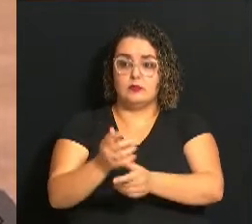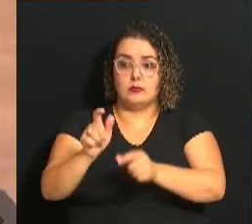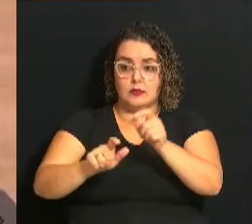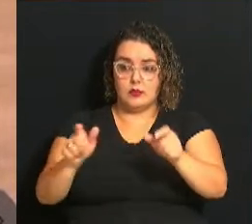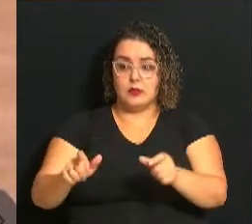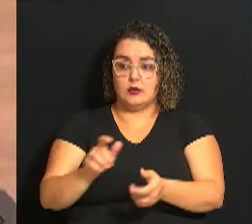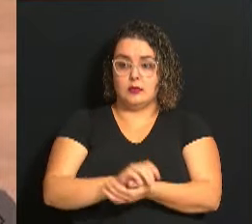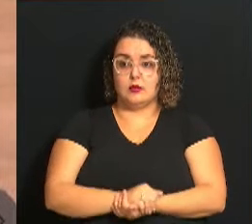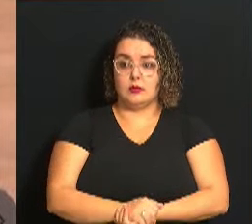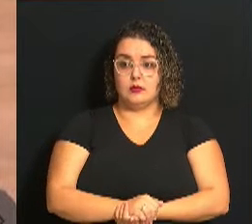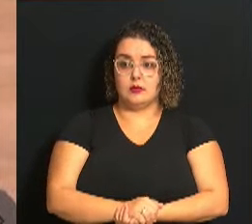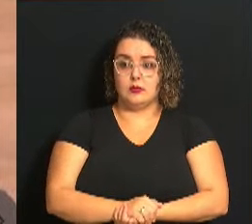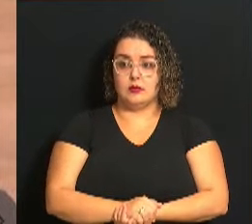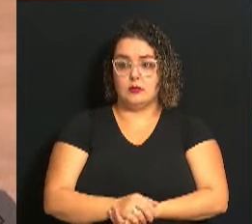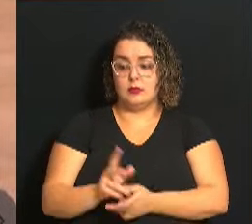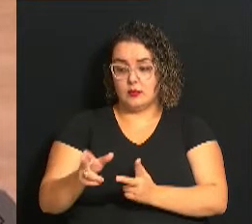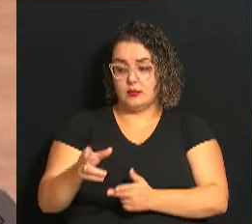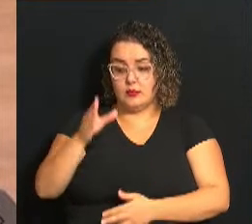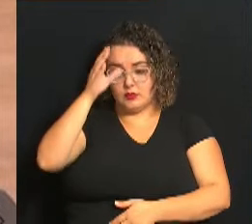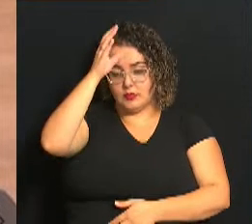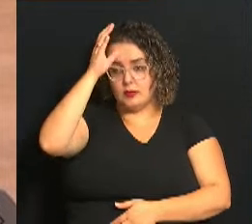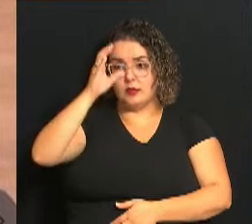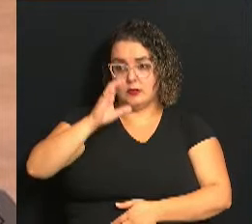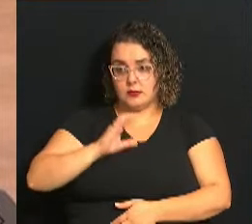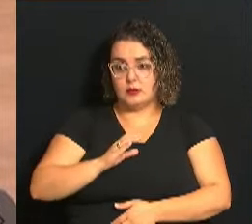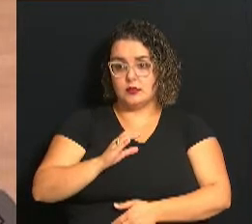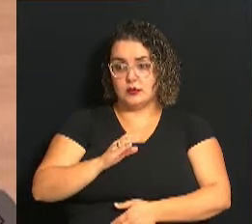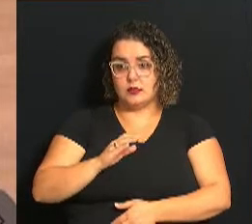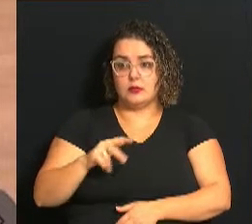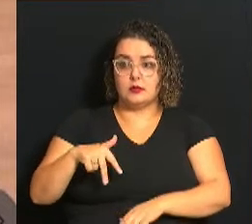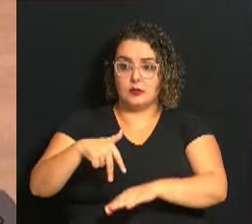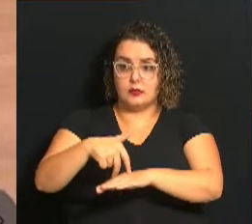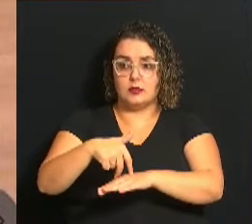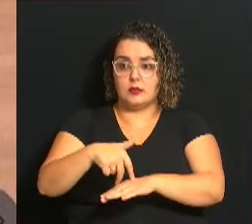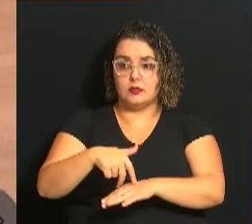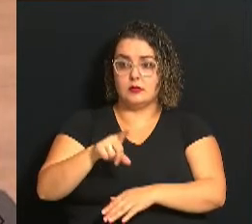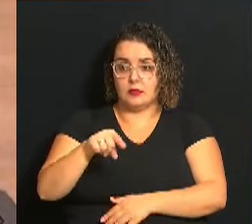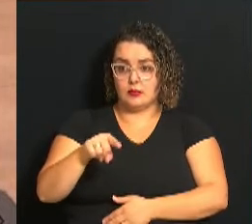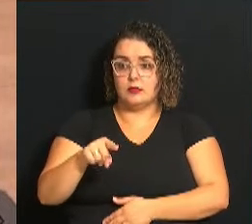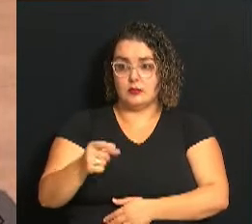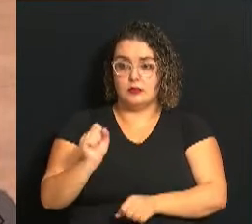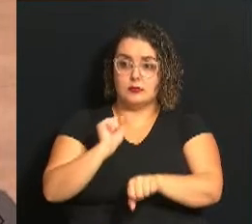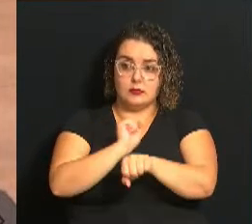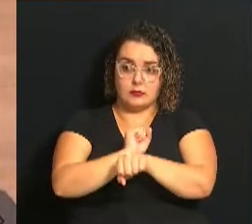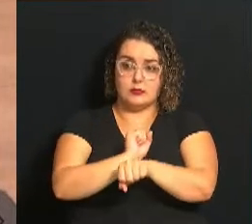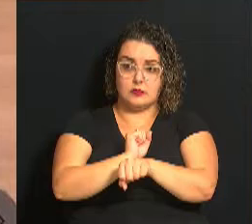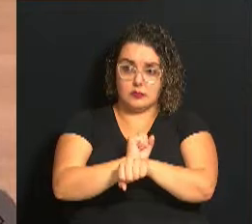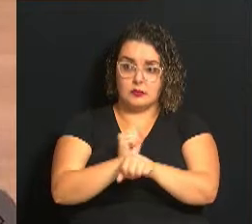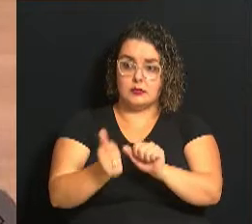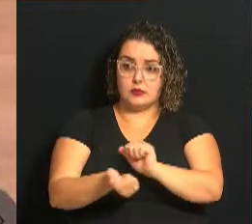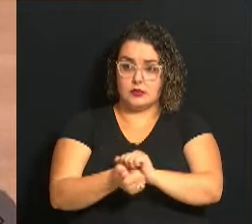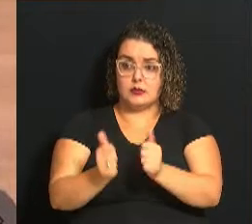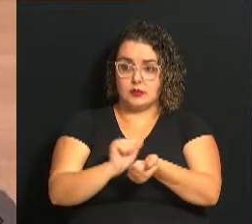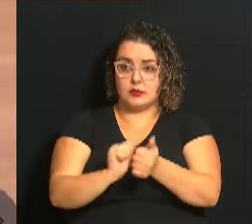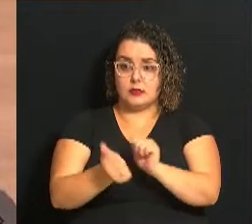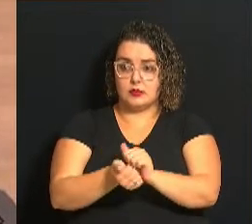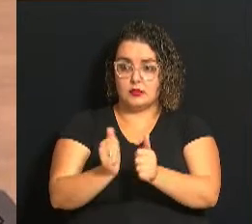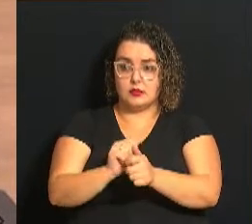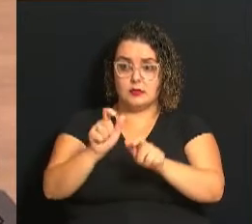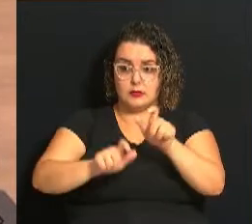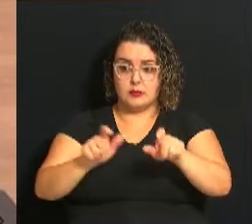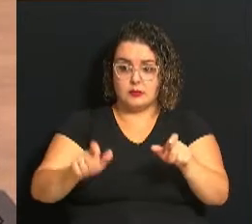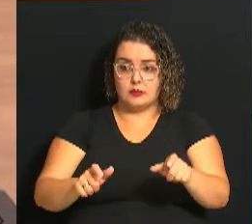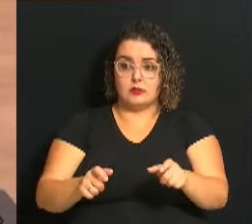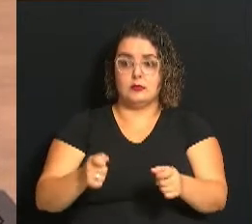esse munícipe que veio apresentar aqui, que realmente ele está esperando essa adequação, e são pessoas que adquiriram